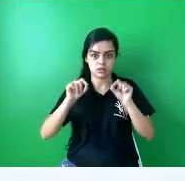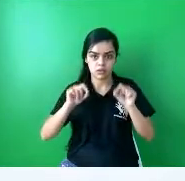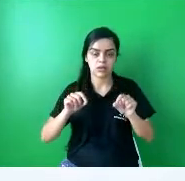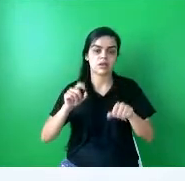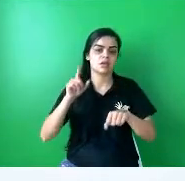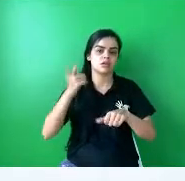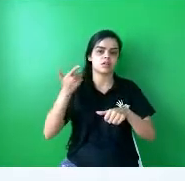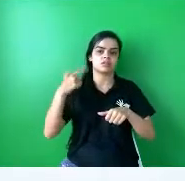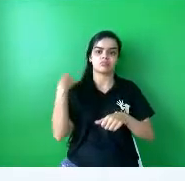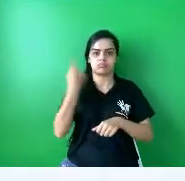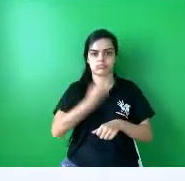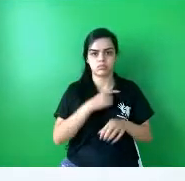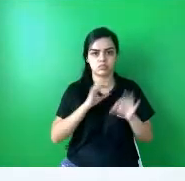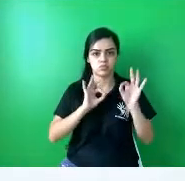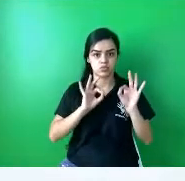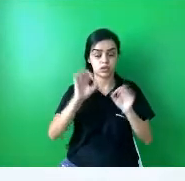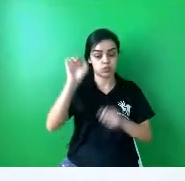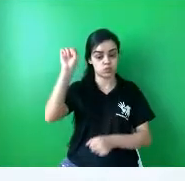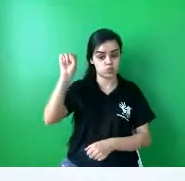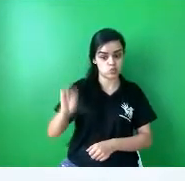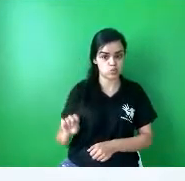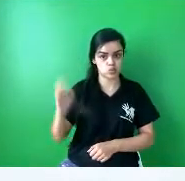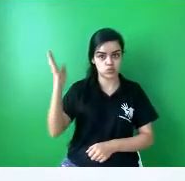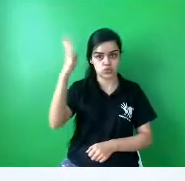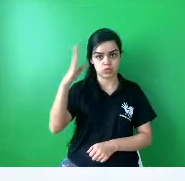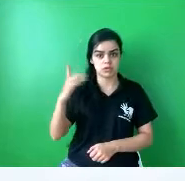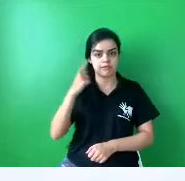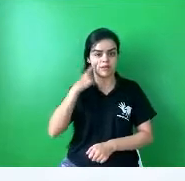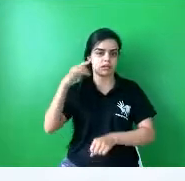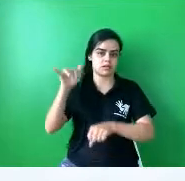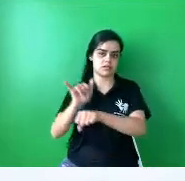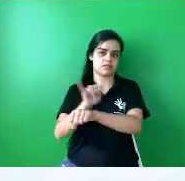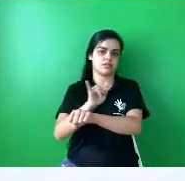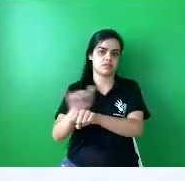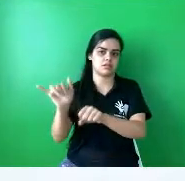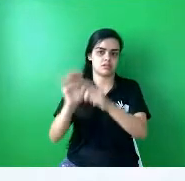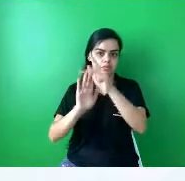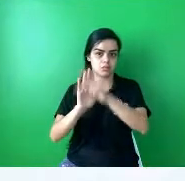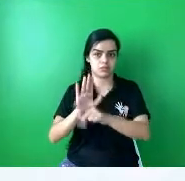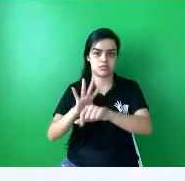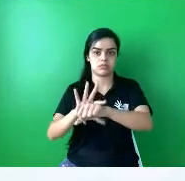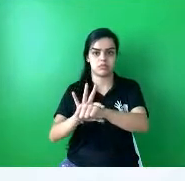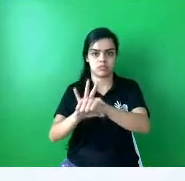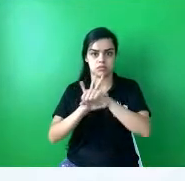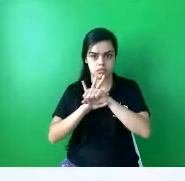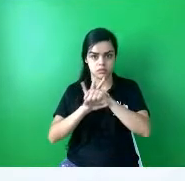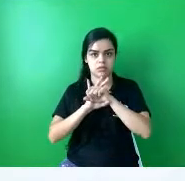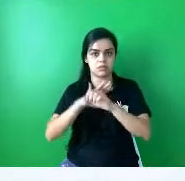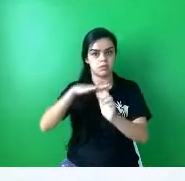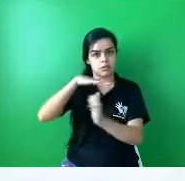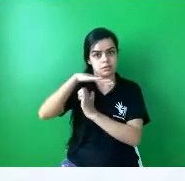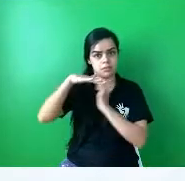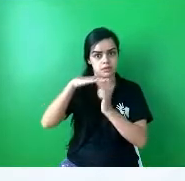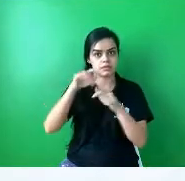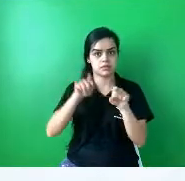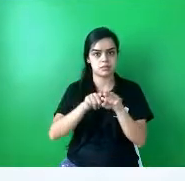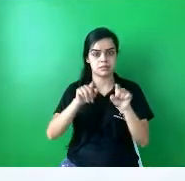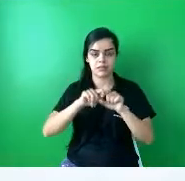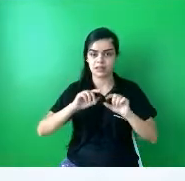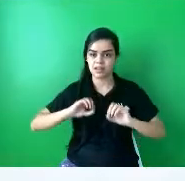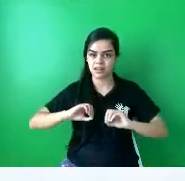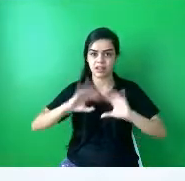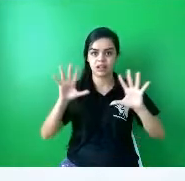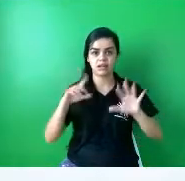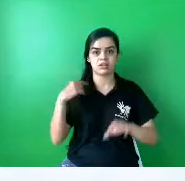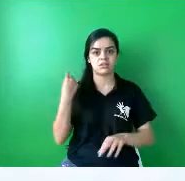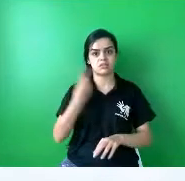primeiros aqui do sul do Brasil a traçar as estratégias, os planos de segurança para as empresas, é claro que nós